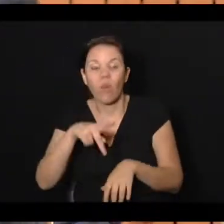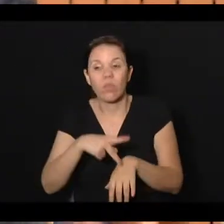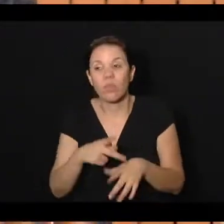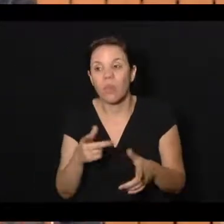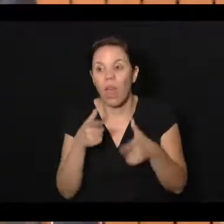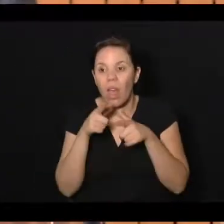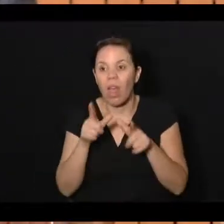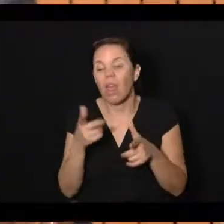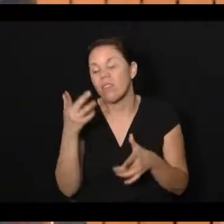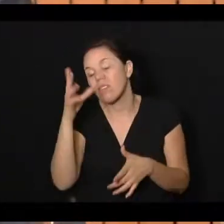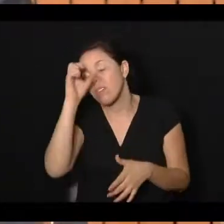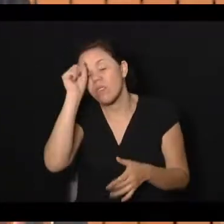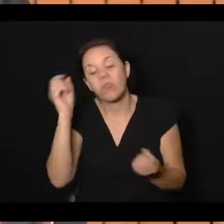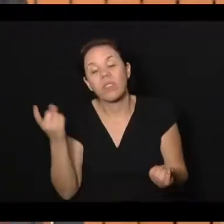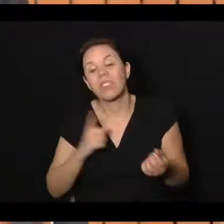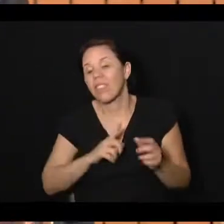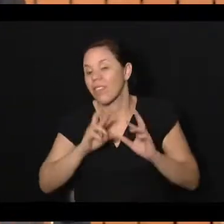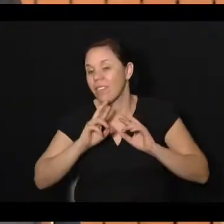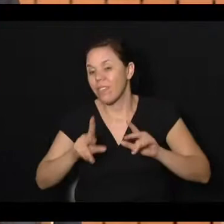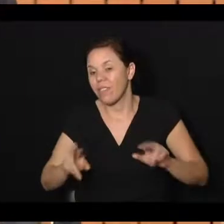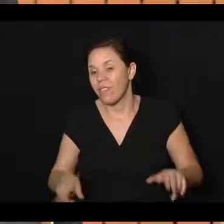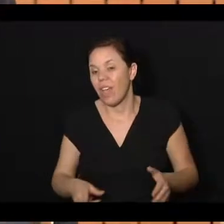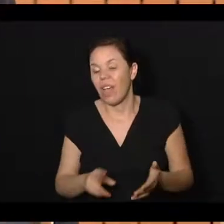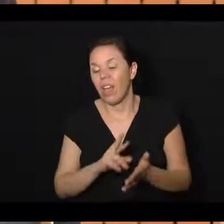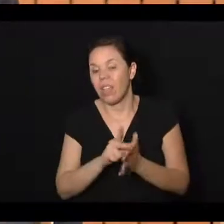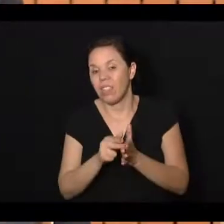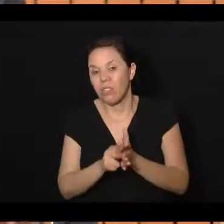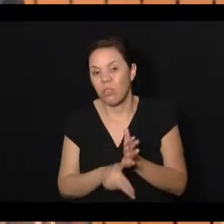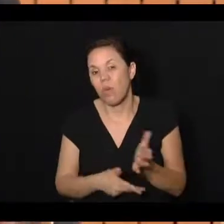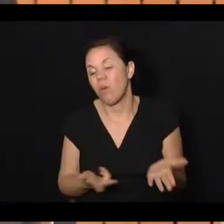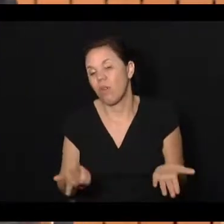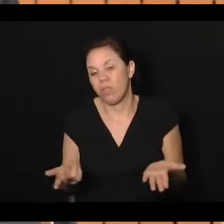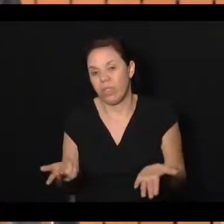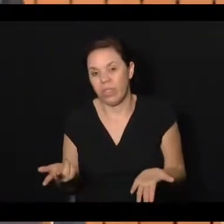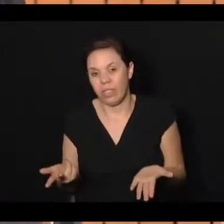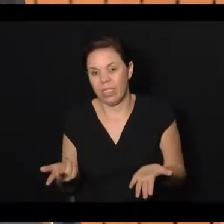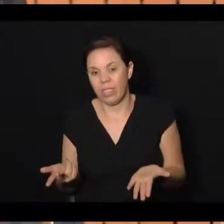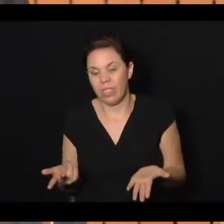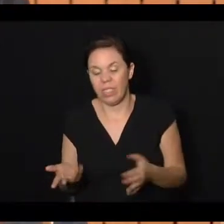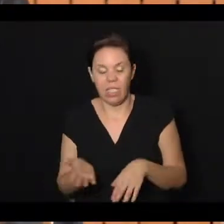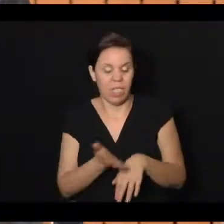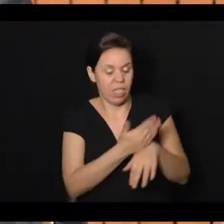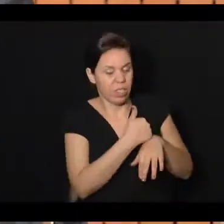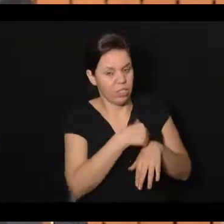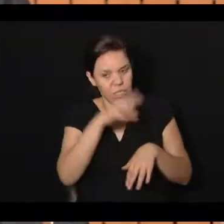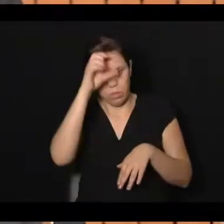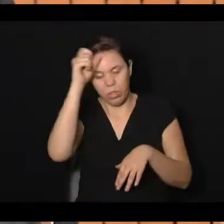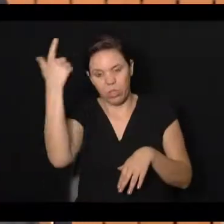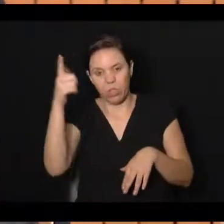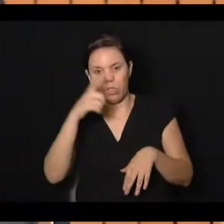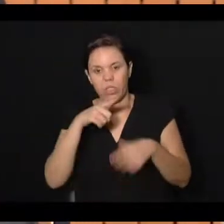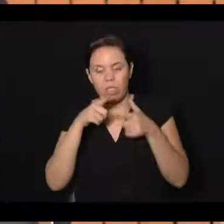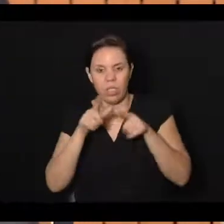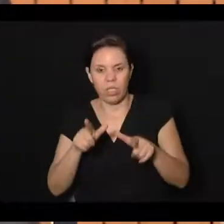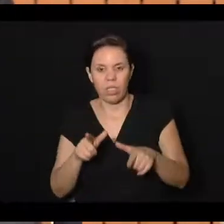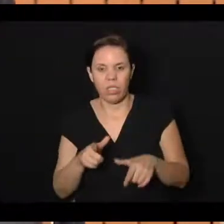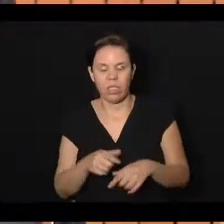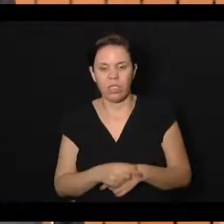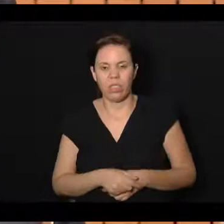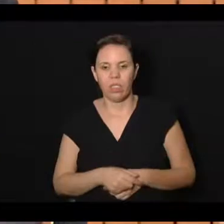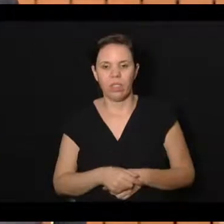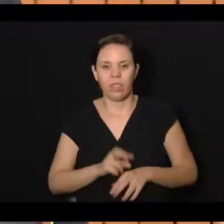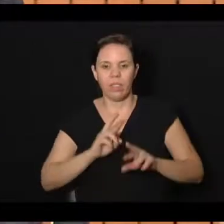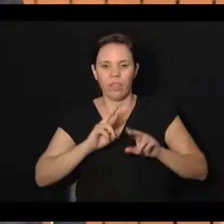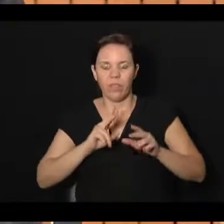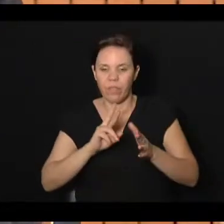porque tem uma série de coisas que vêm antes dela aprender outra língua tem uma série de coisas que vêm antes da pessoa sair para a rua e muitas vezes